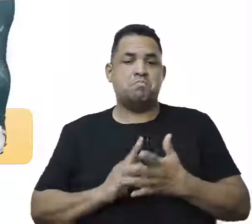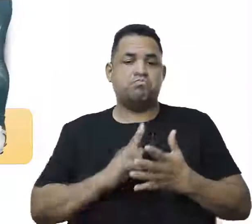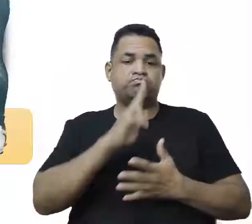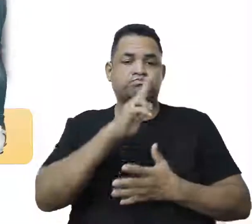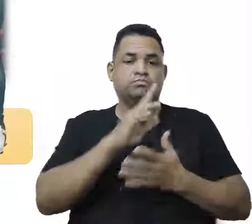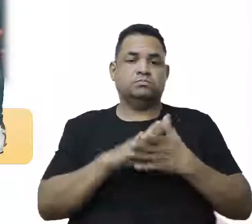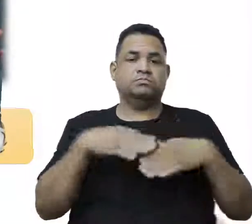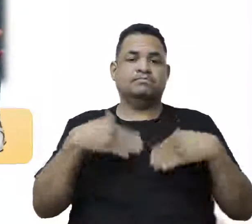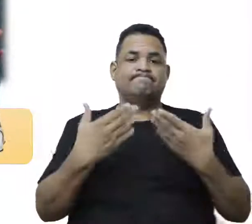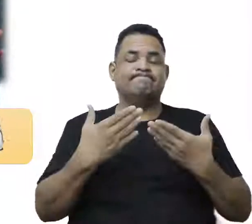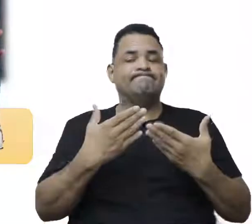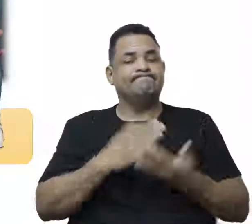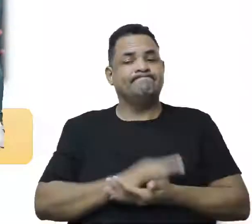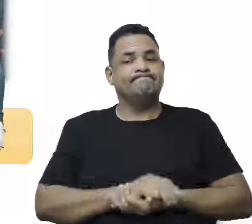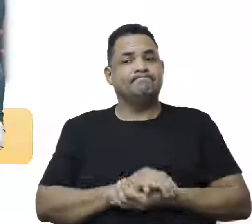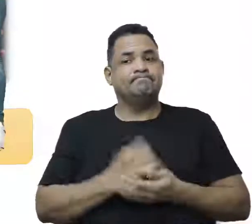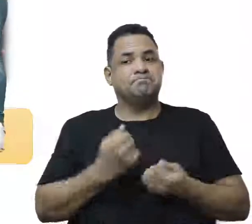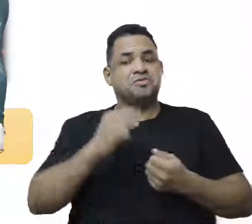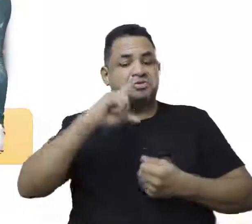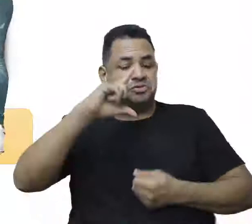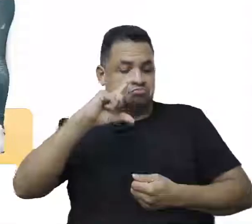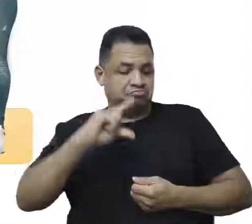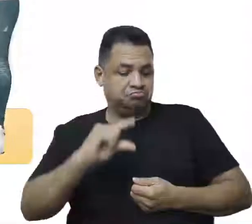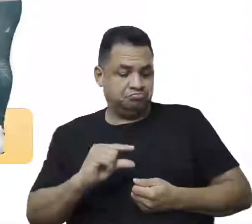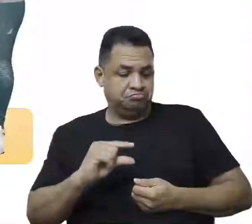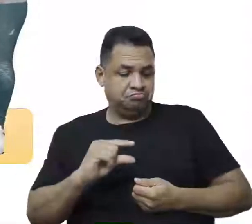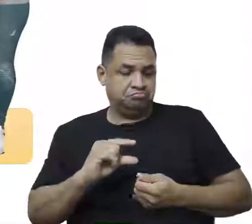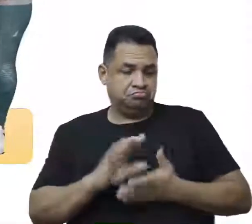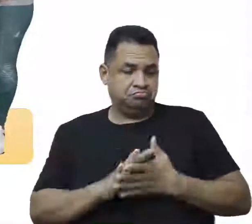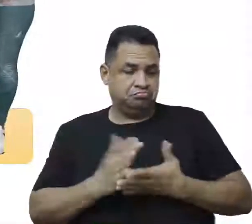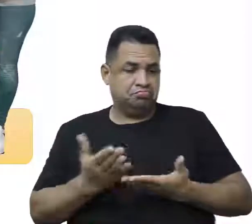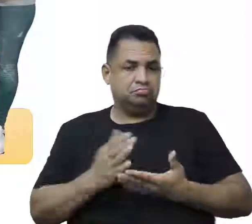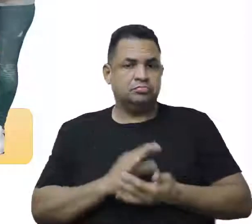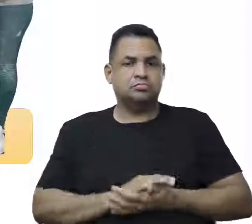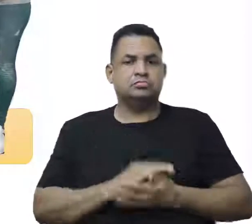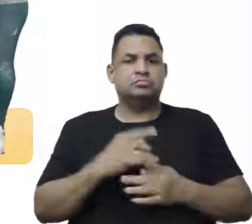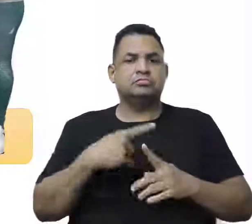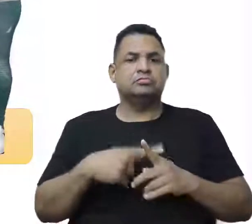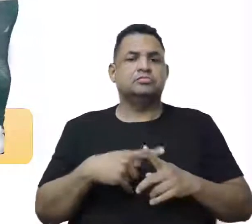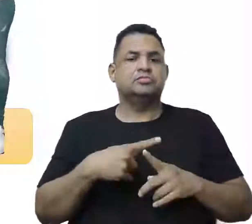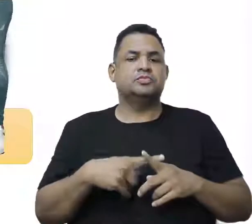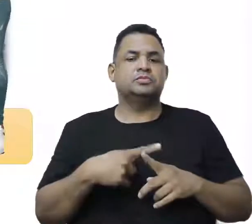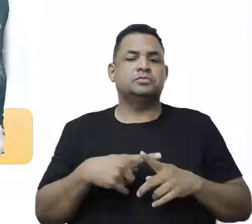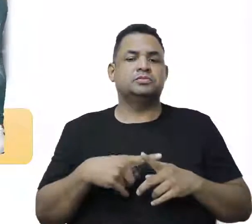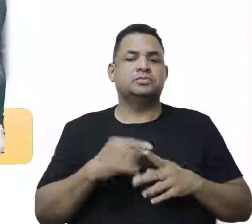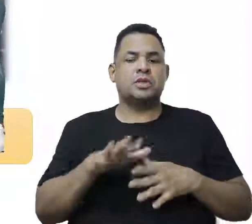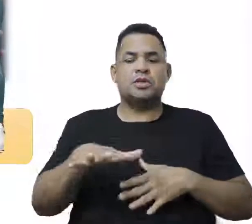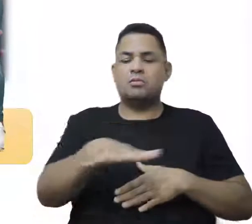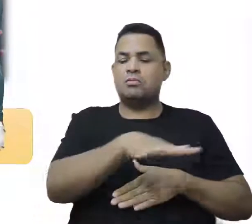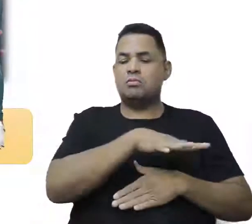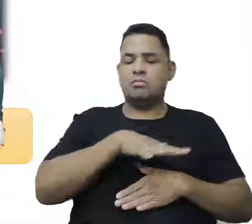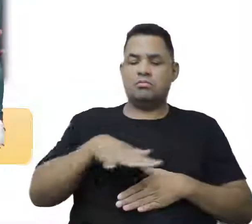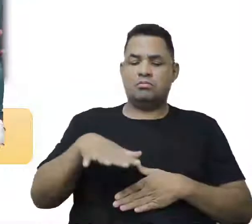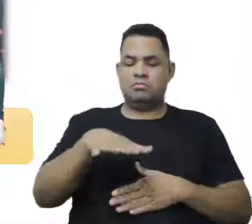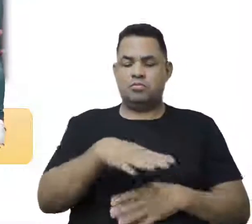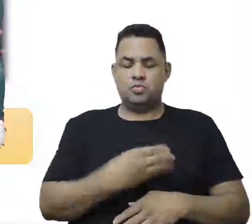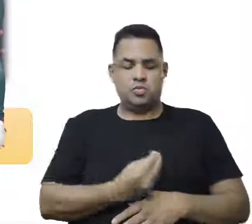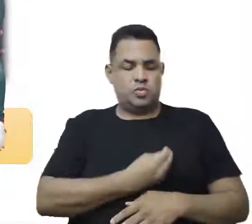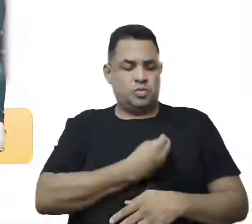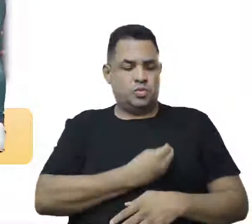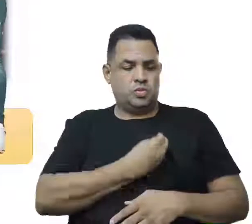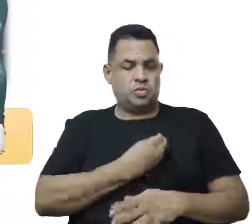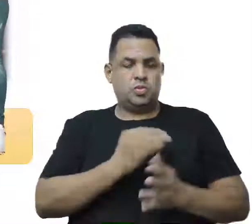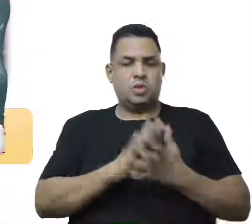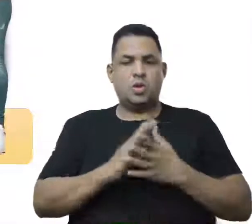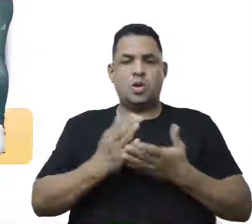ela pode ser ali minimizada ou retraída por questões do ambiente onde você vive,